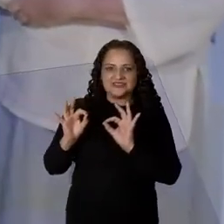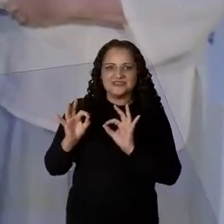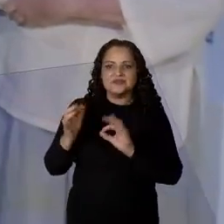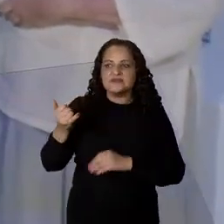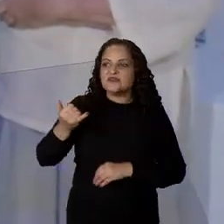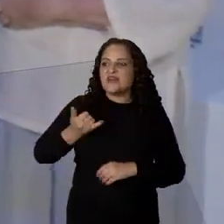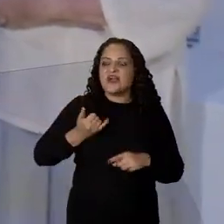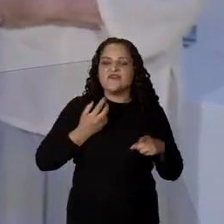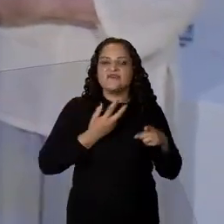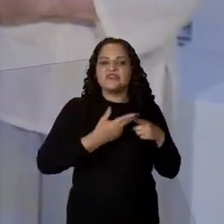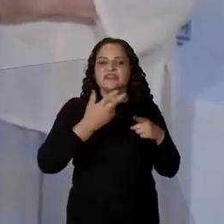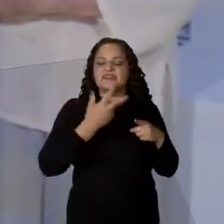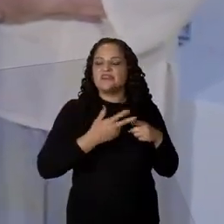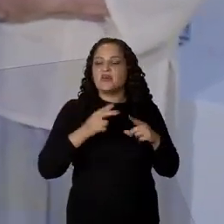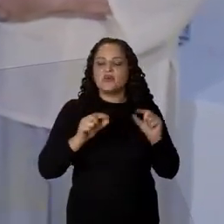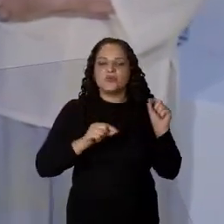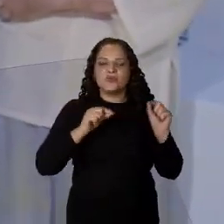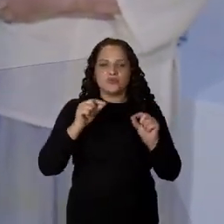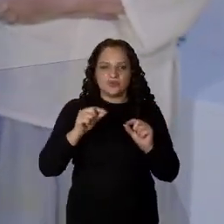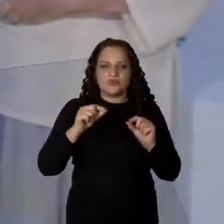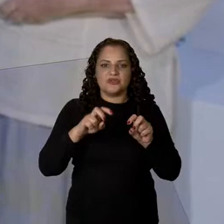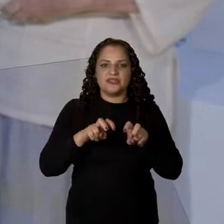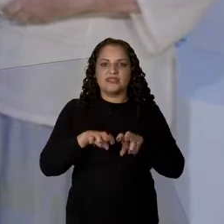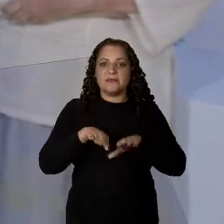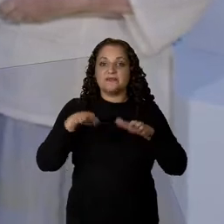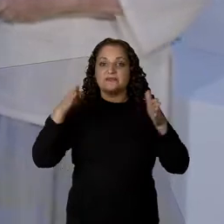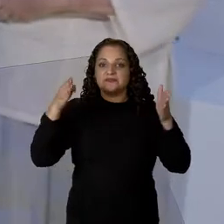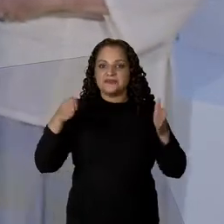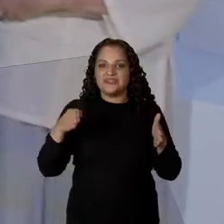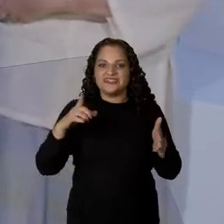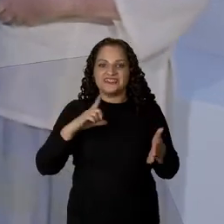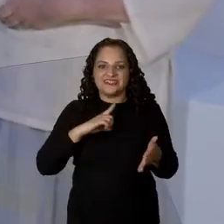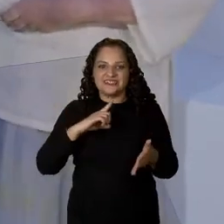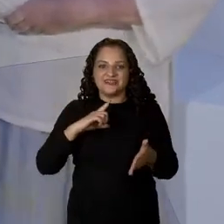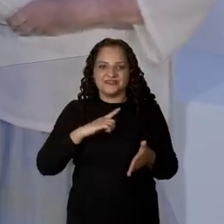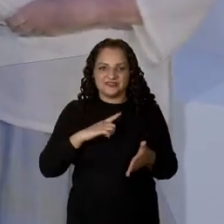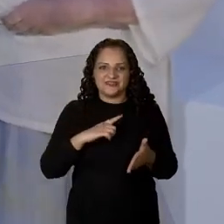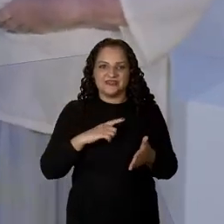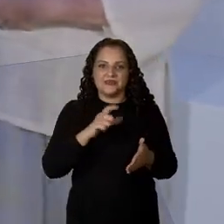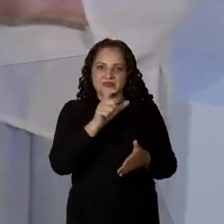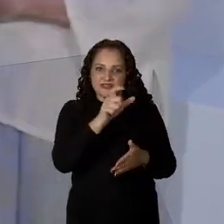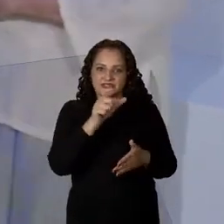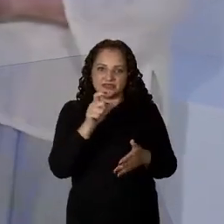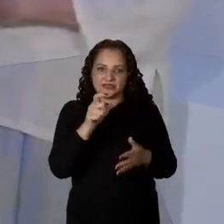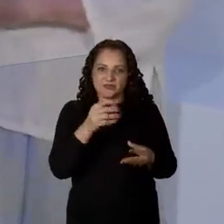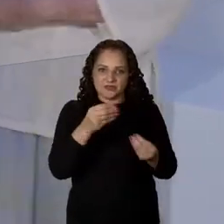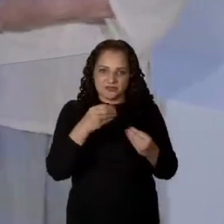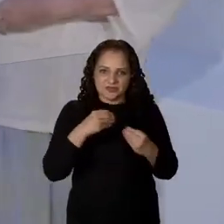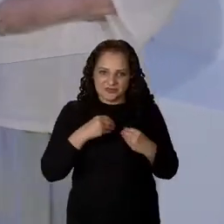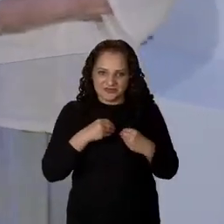os vencedores da nossa banca. Eu tenho um cartãozinho para receber.